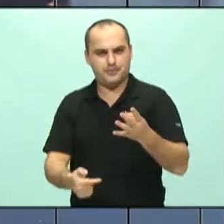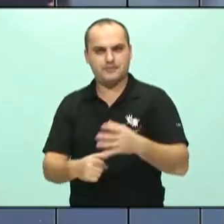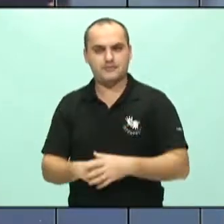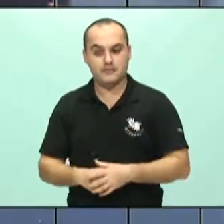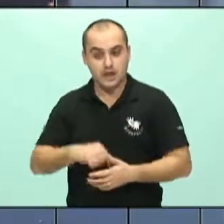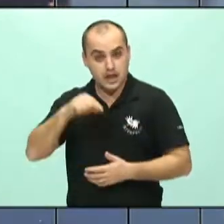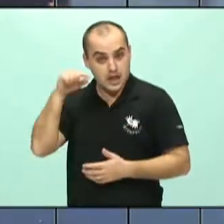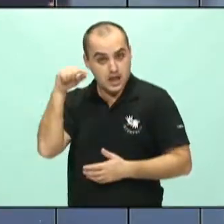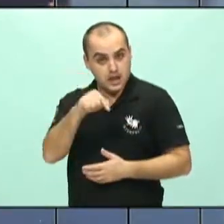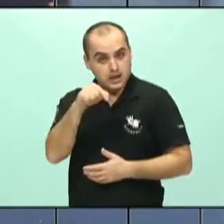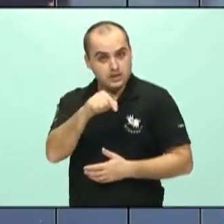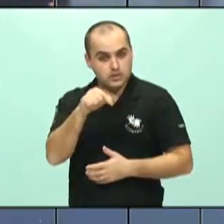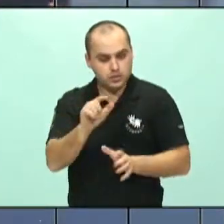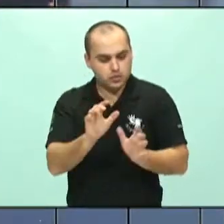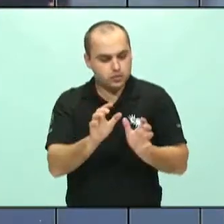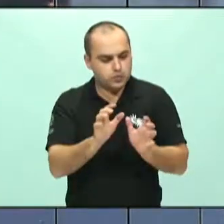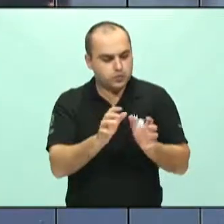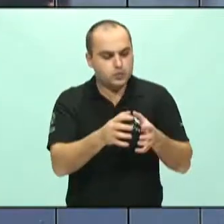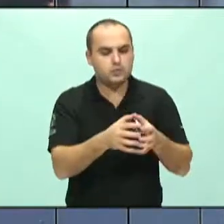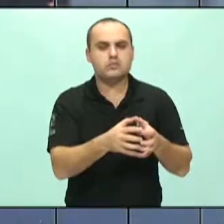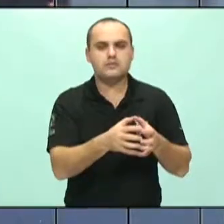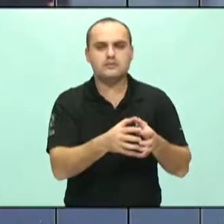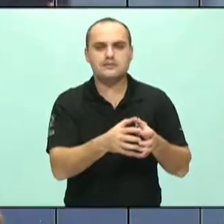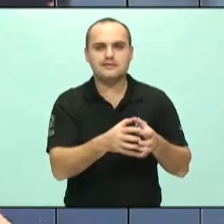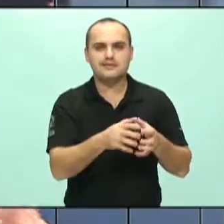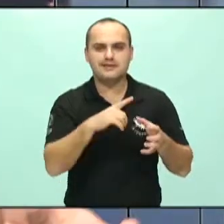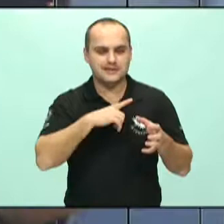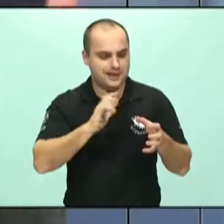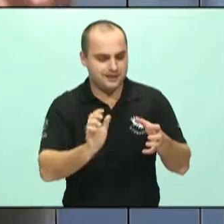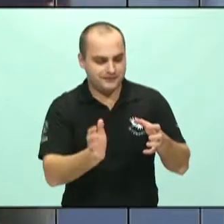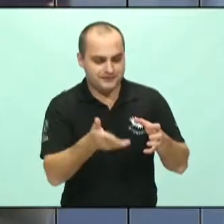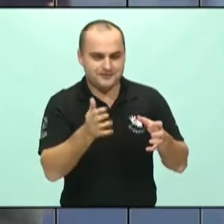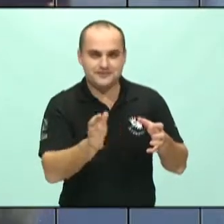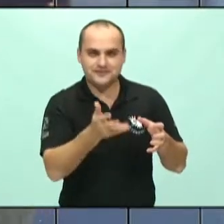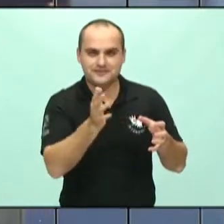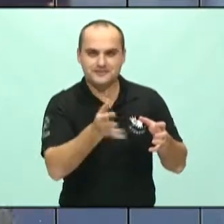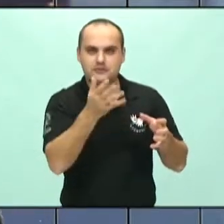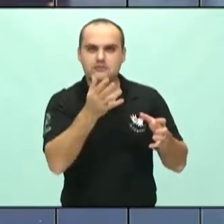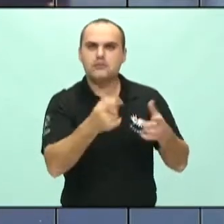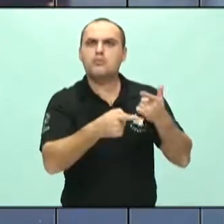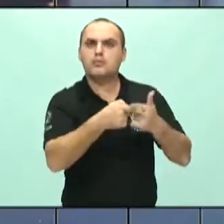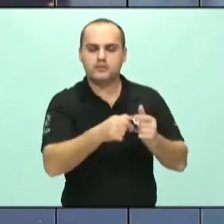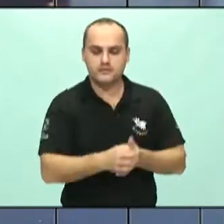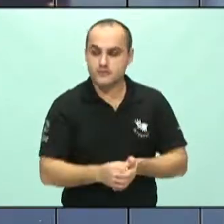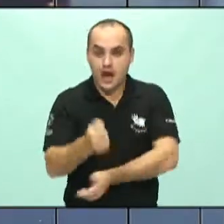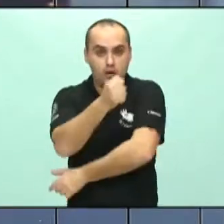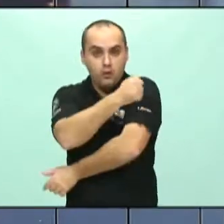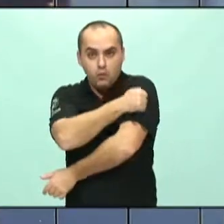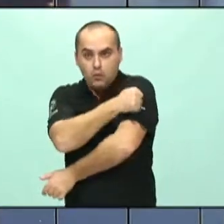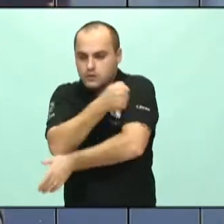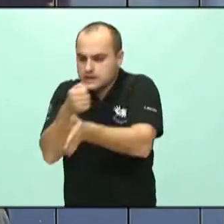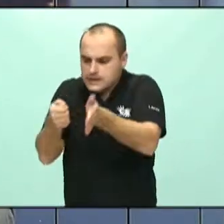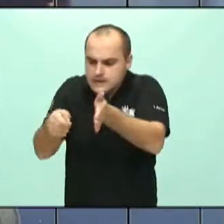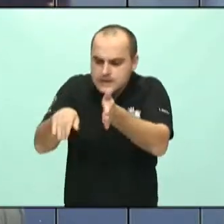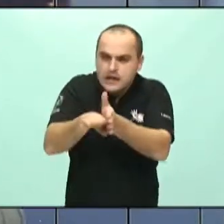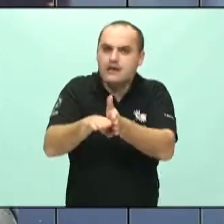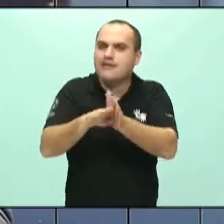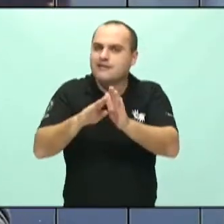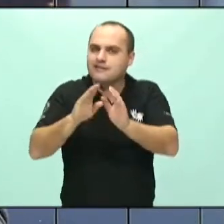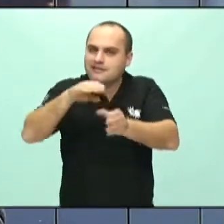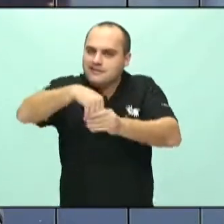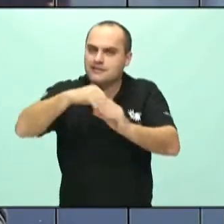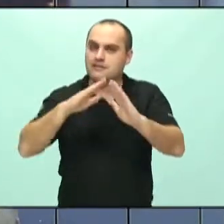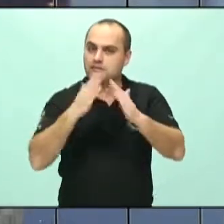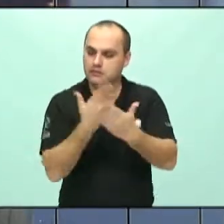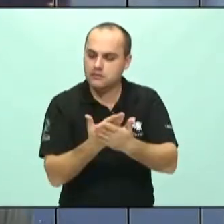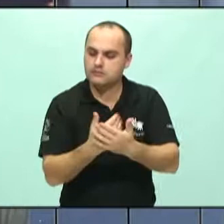é uma força-tarefa que nós temos hoje, porque quando esse aluno vai para dentro da escola, né, ou